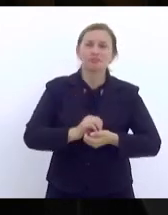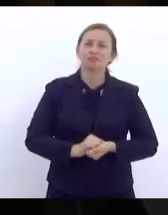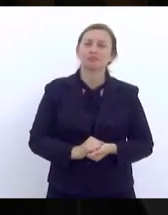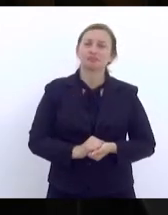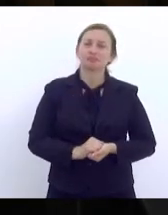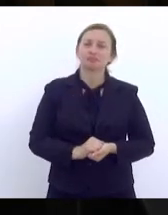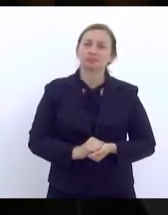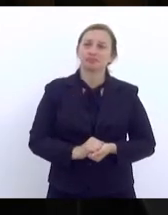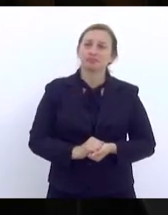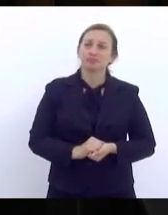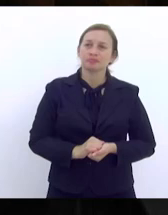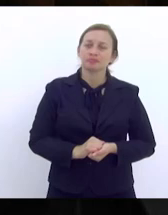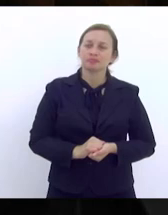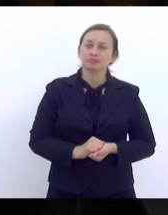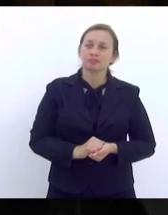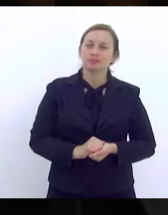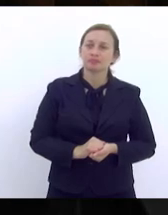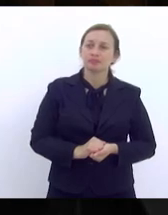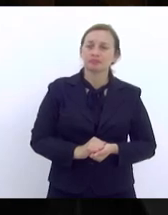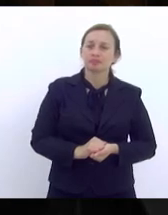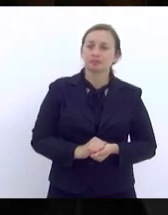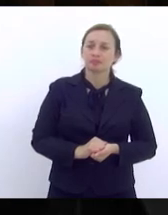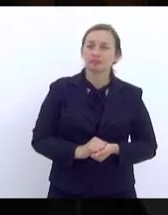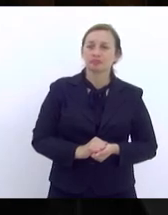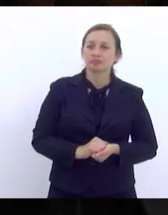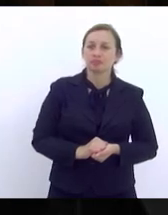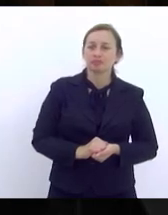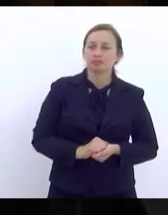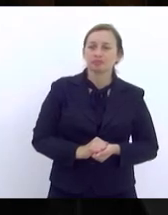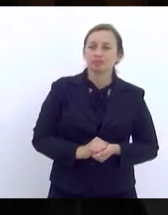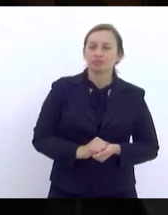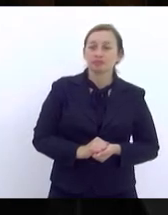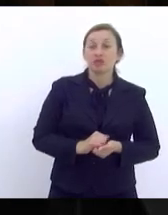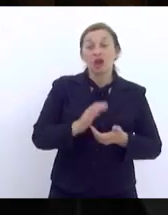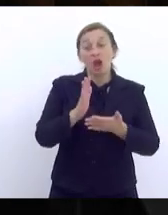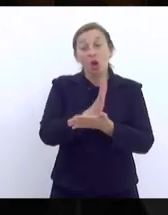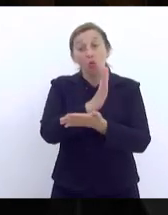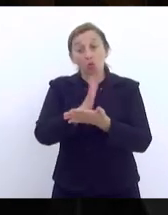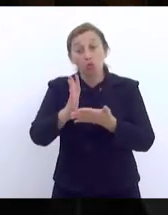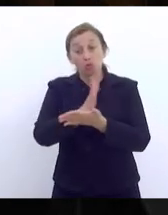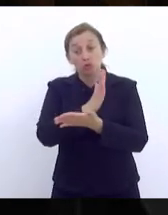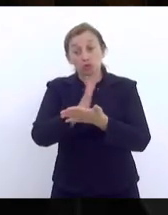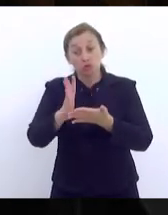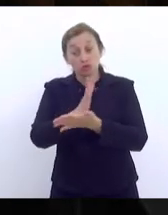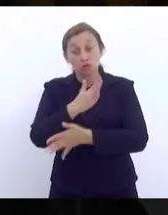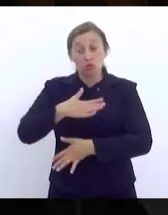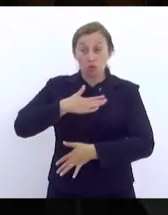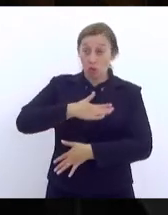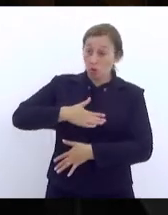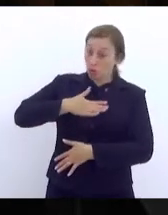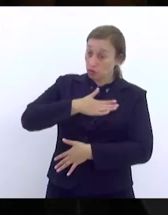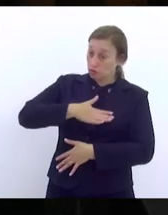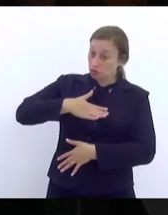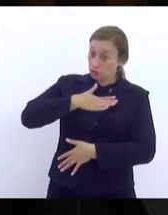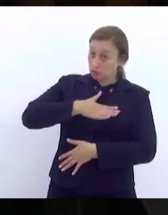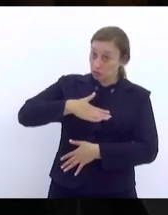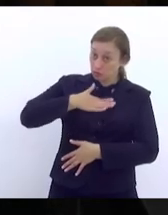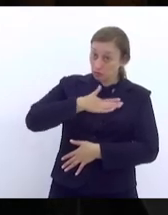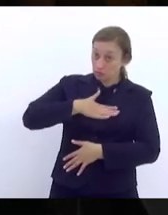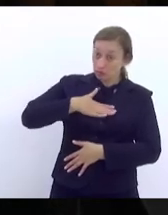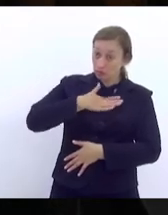agrada aqueles que mais extremam as suas